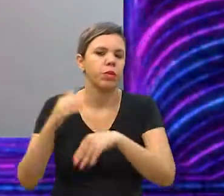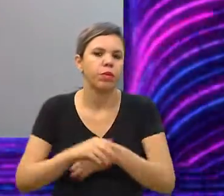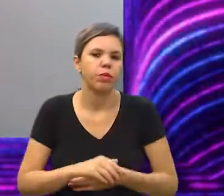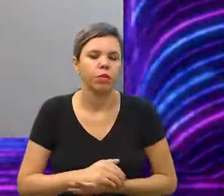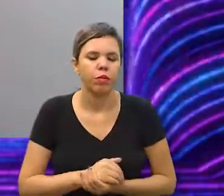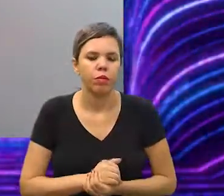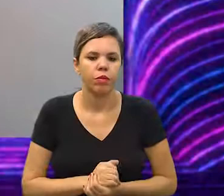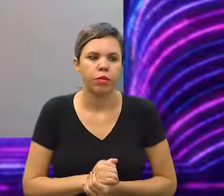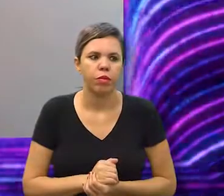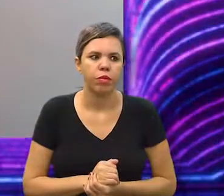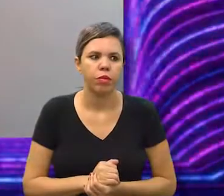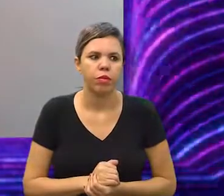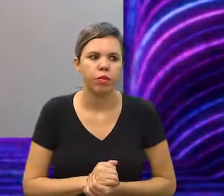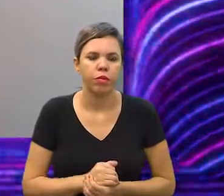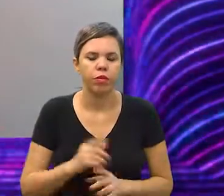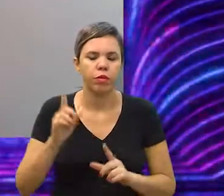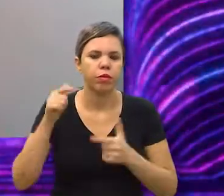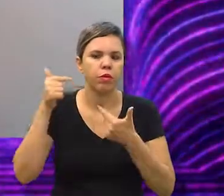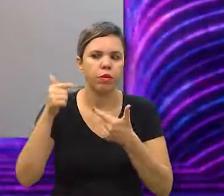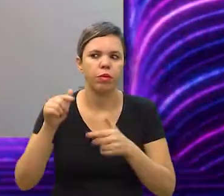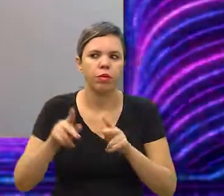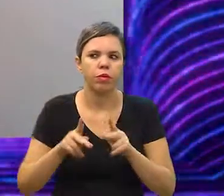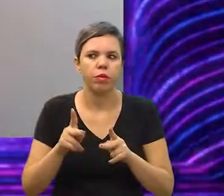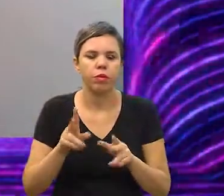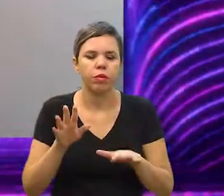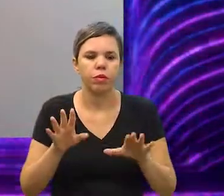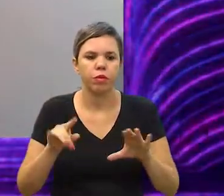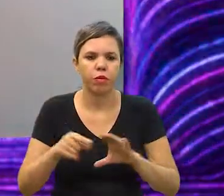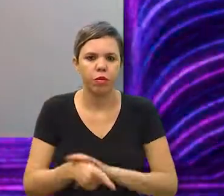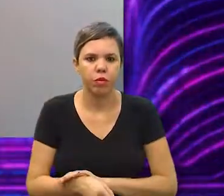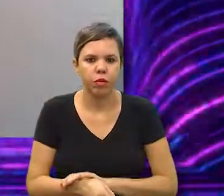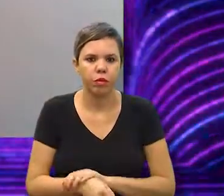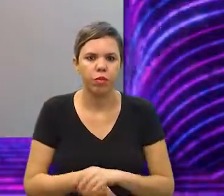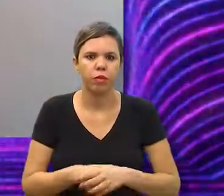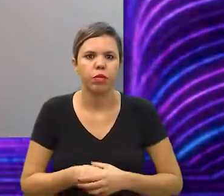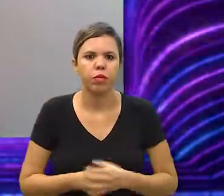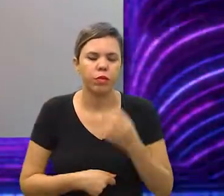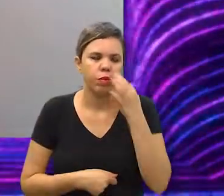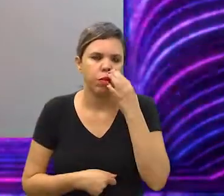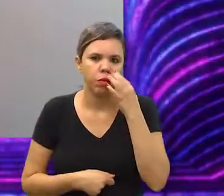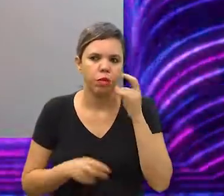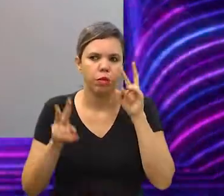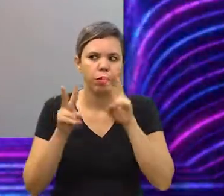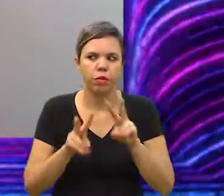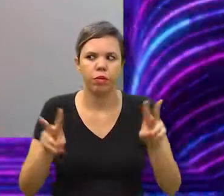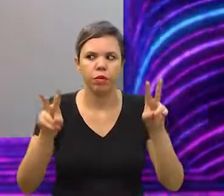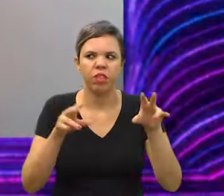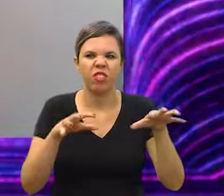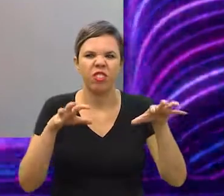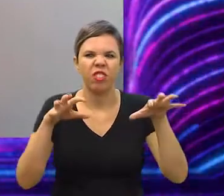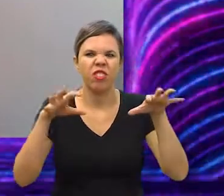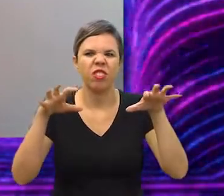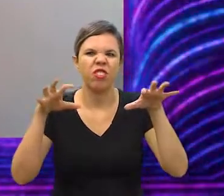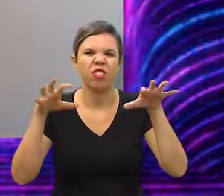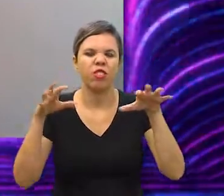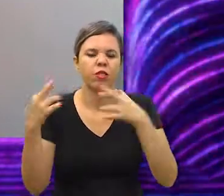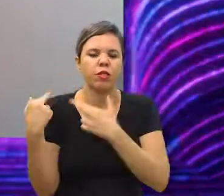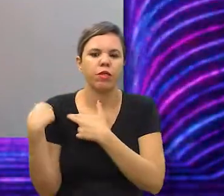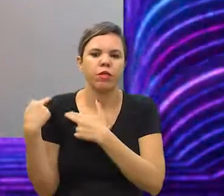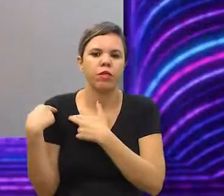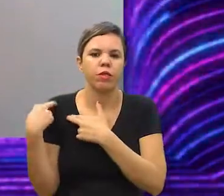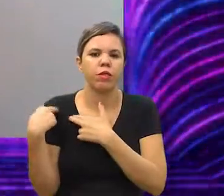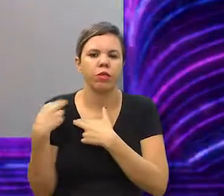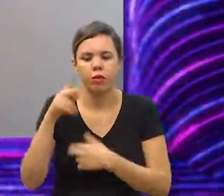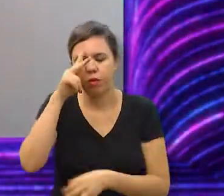o background desses personagens, às vezes com um pouco mais de profundidade. A parte visual do monstro geralmente é uma responsabilidade